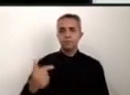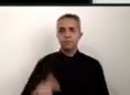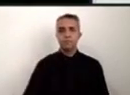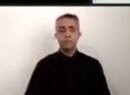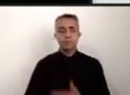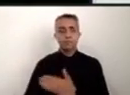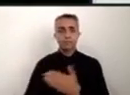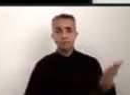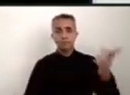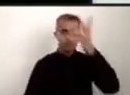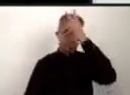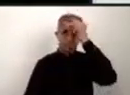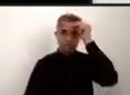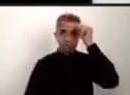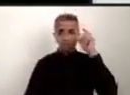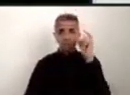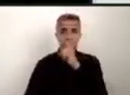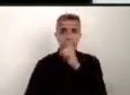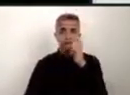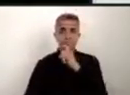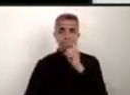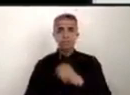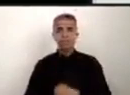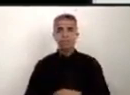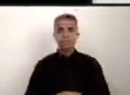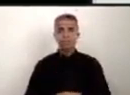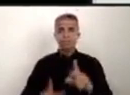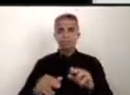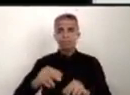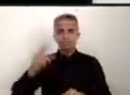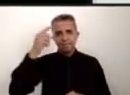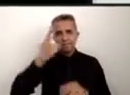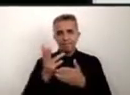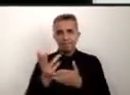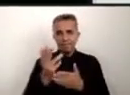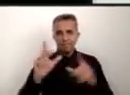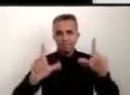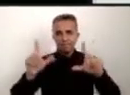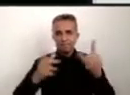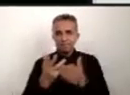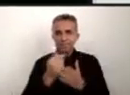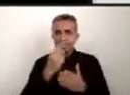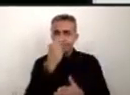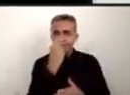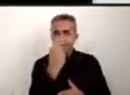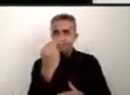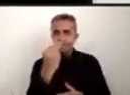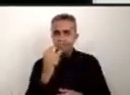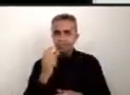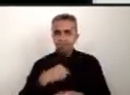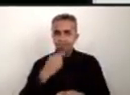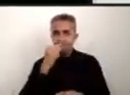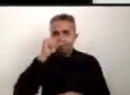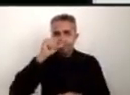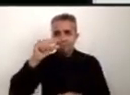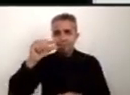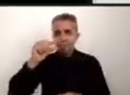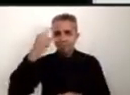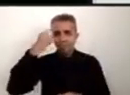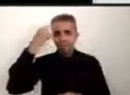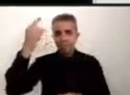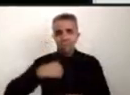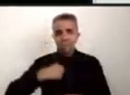mentiroso, Pinóquio, mala. Diz os nomes aí, Emanuel Pinheiro. Quem foi